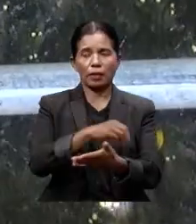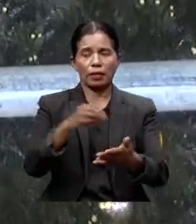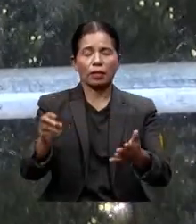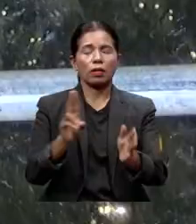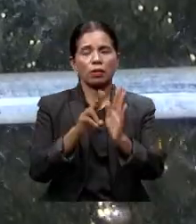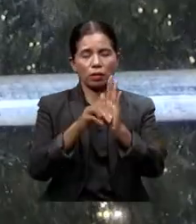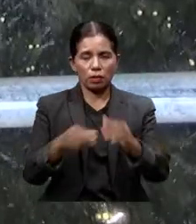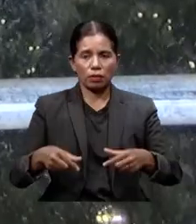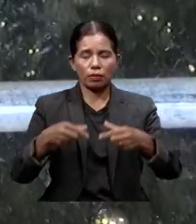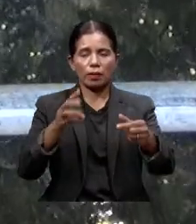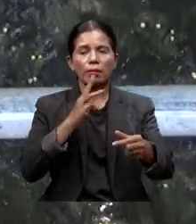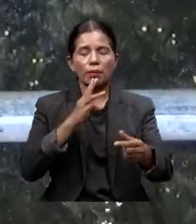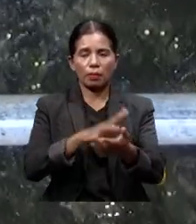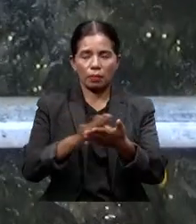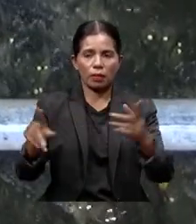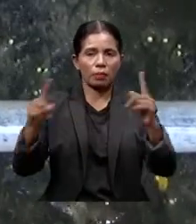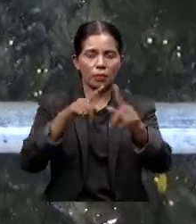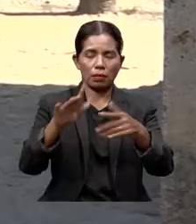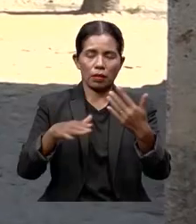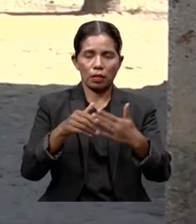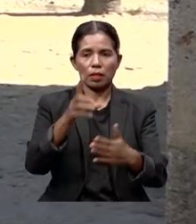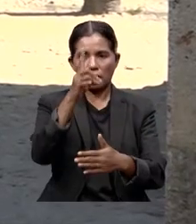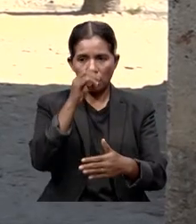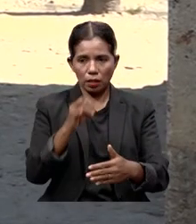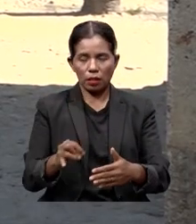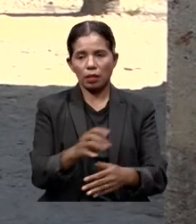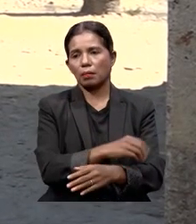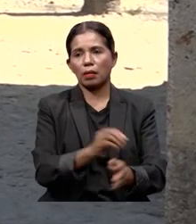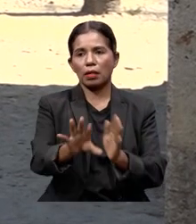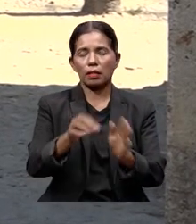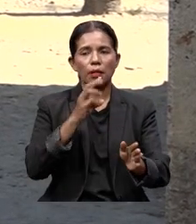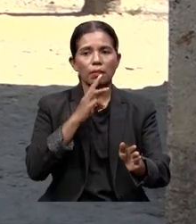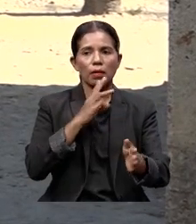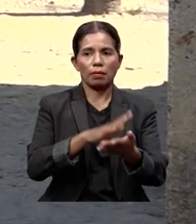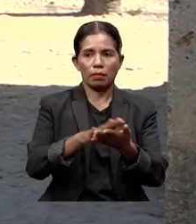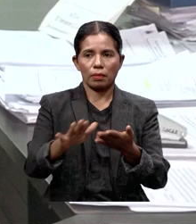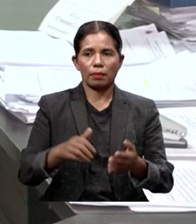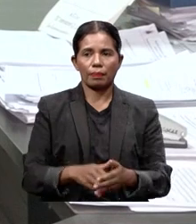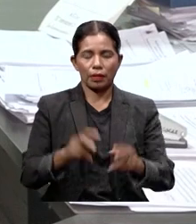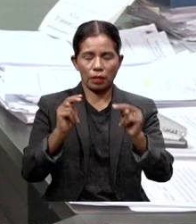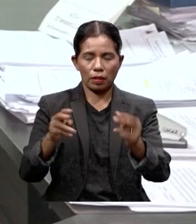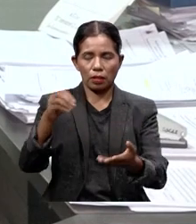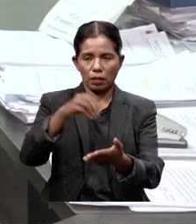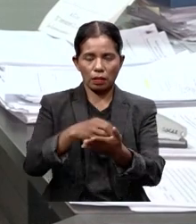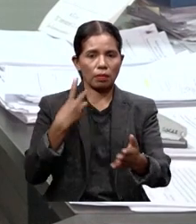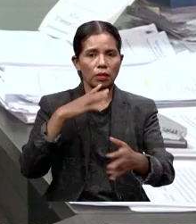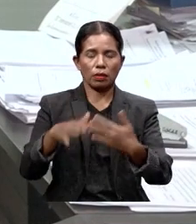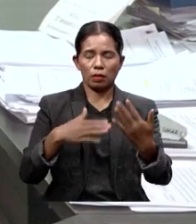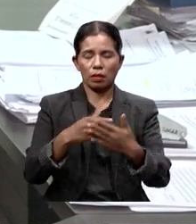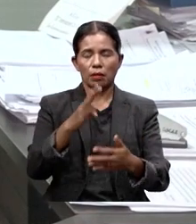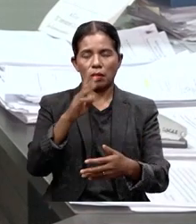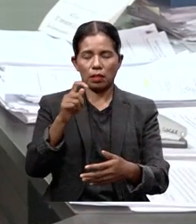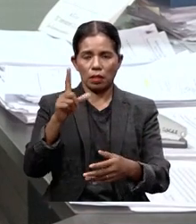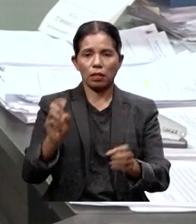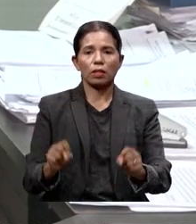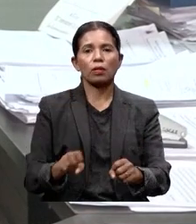horário fornecimento B mos ba comunidade e capital dili nune belehetan hotu B mos technical operator ke ita hotu ne BTL tem que zero